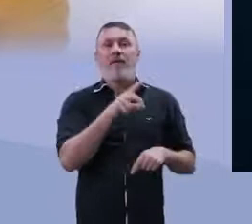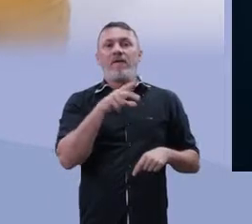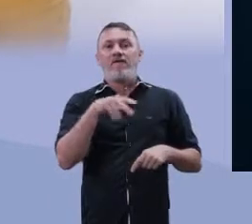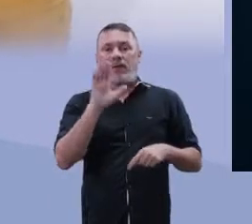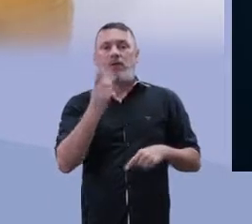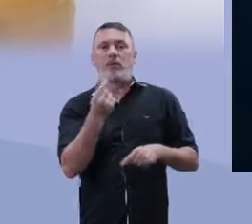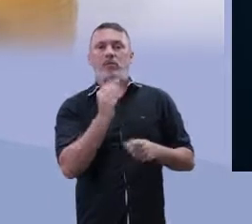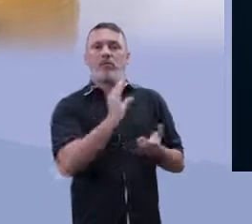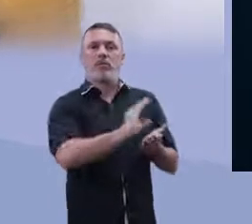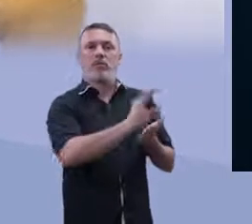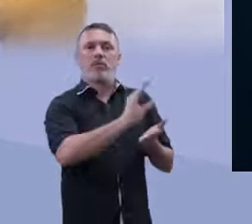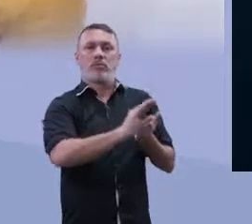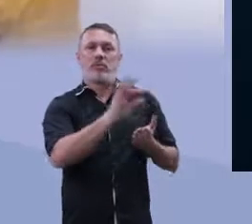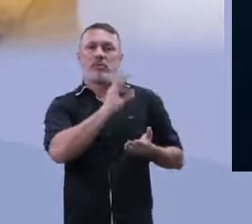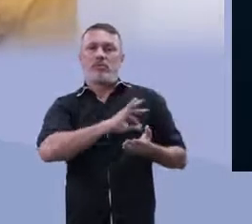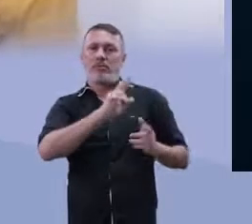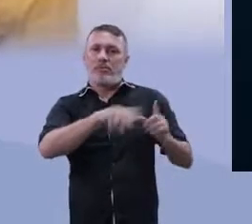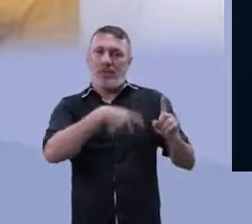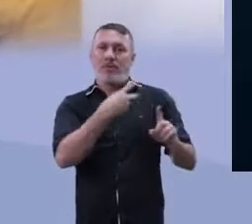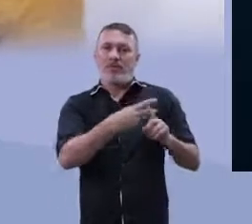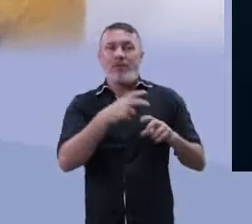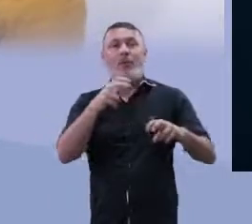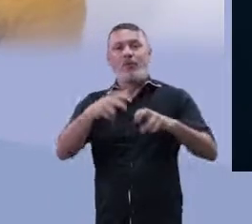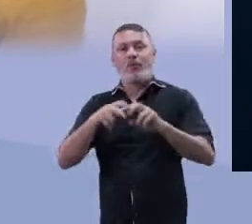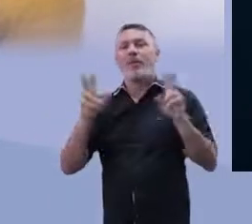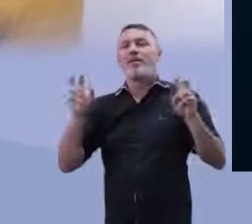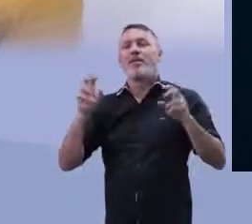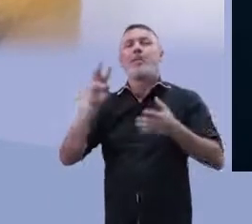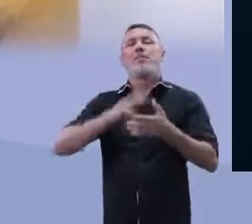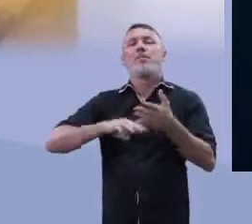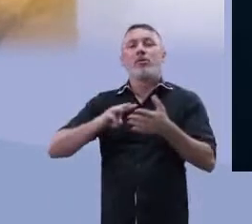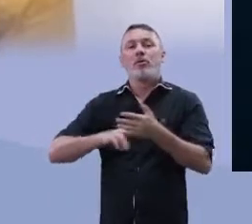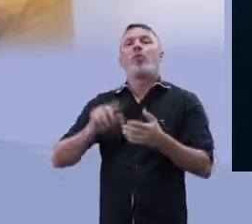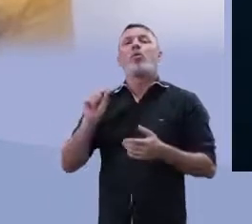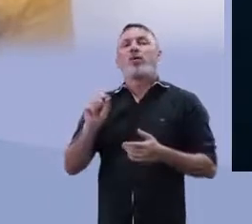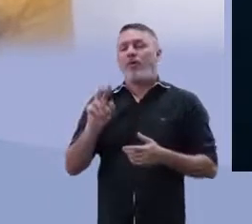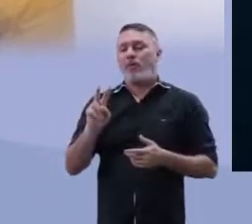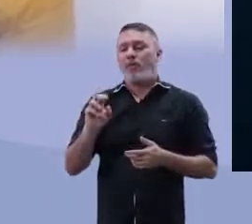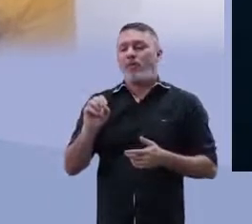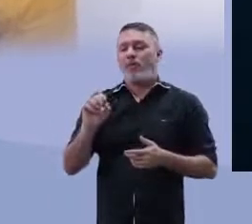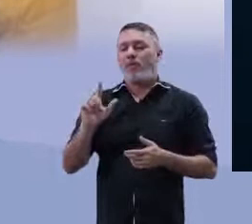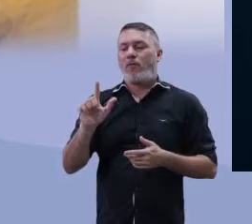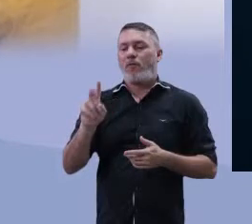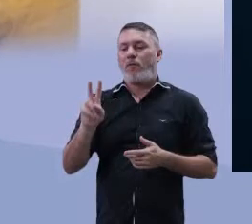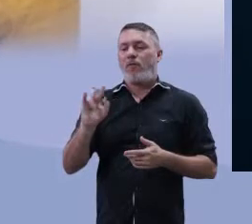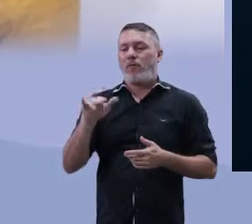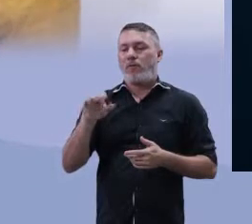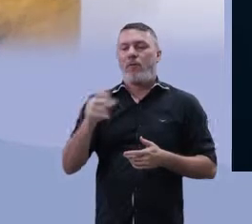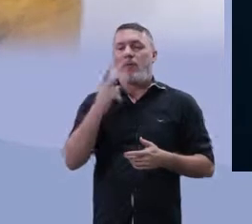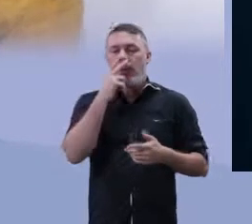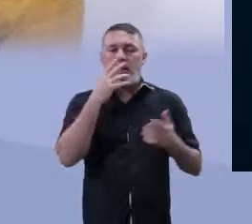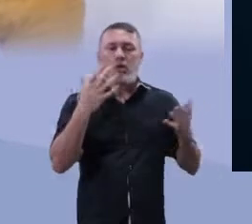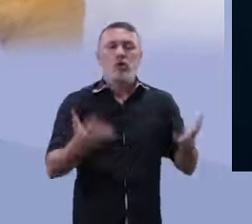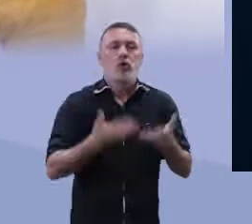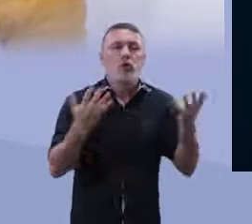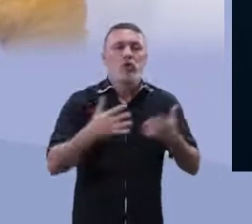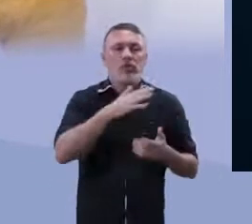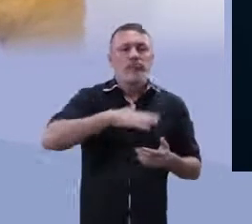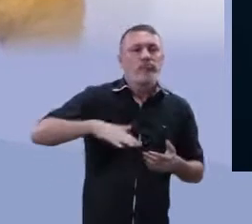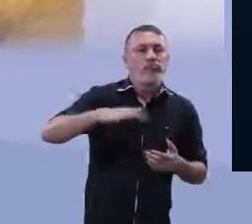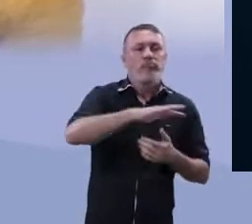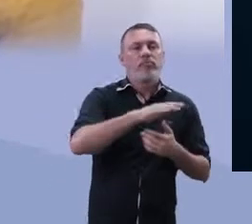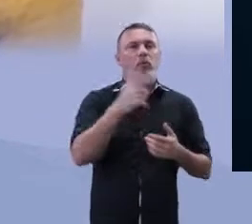melhor gratificado. Então o volvismo é uma forma de estimular a produção dentro